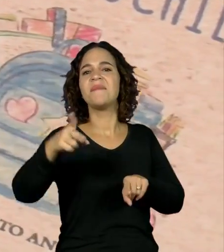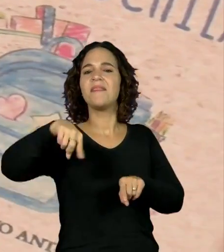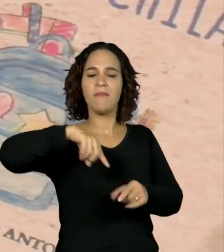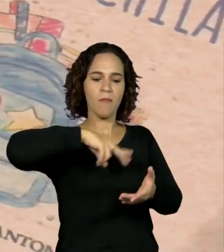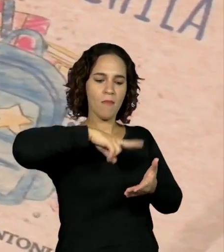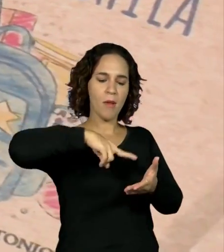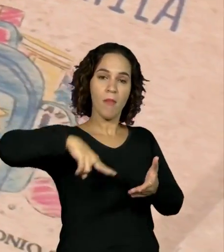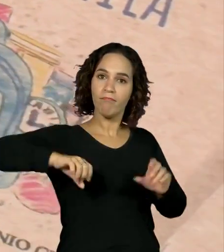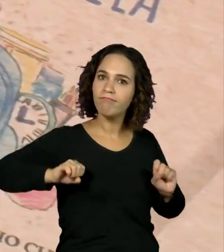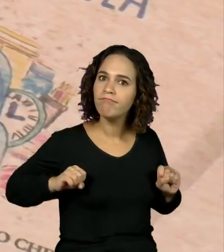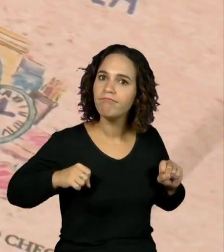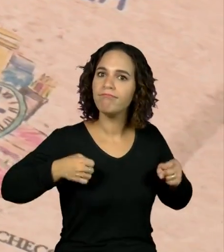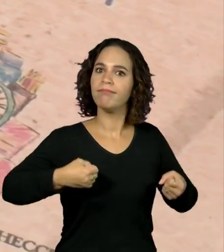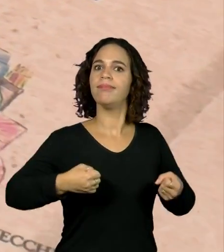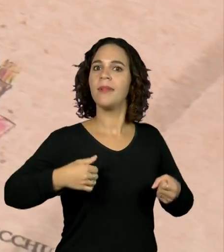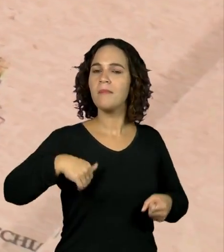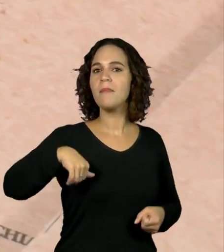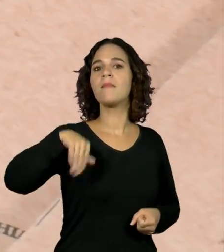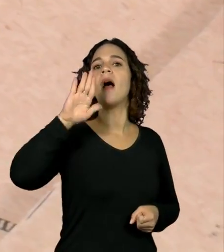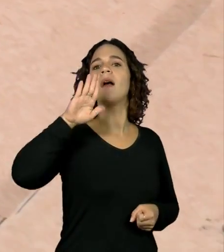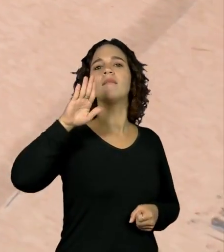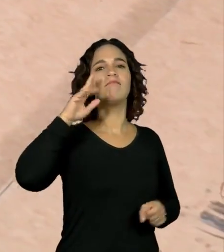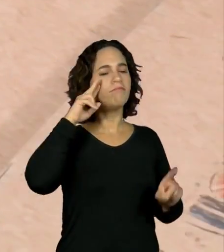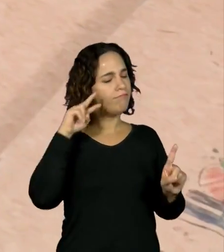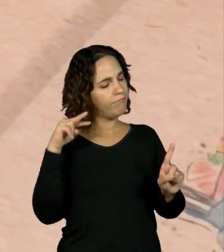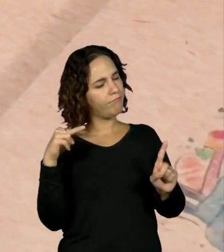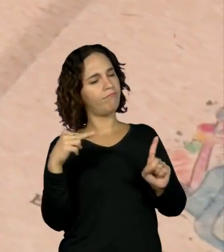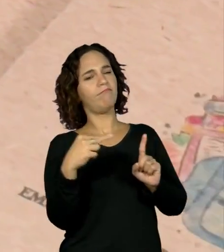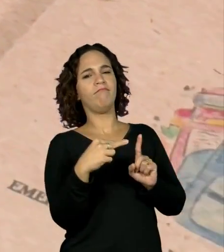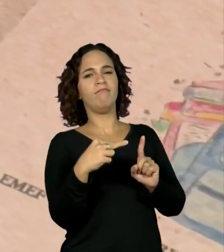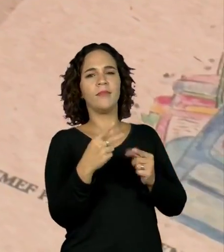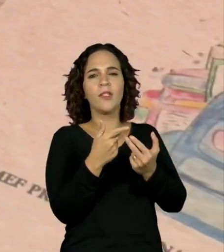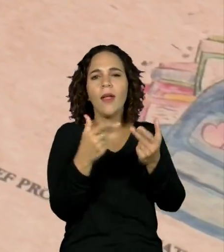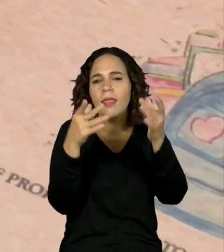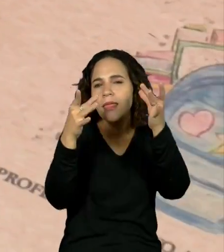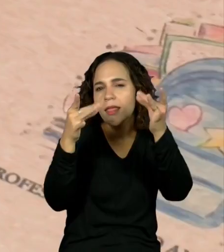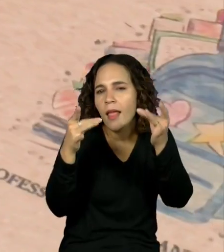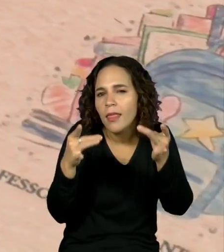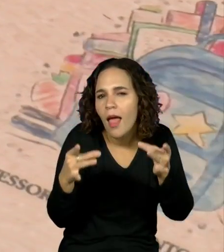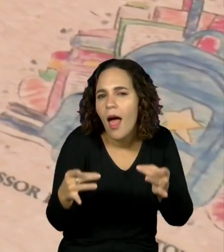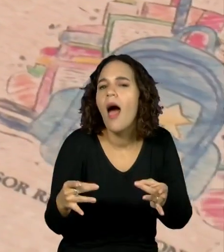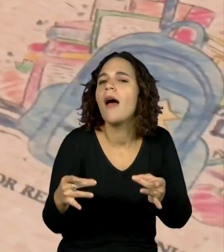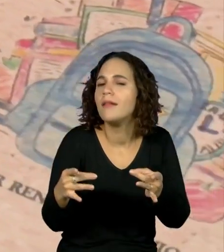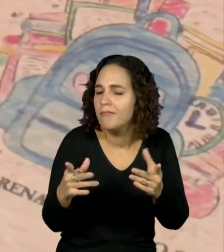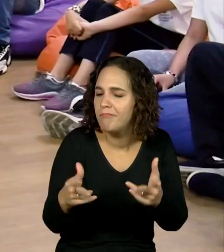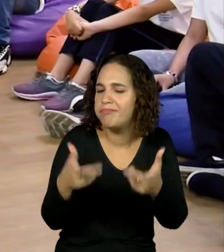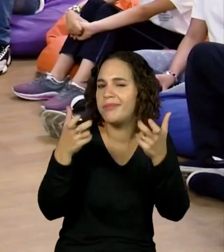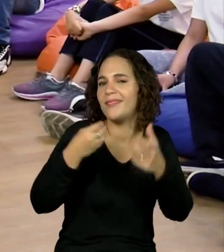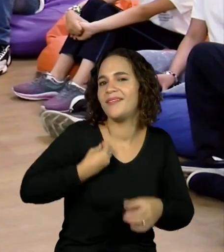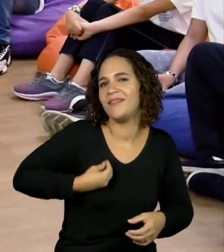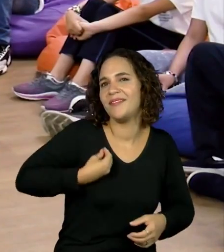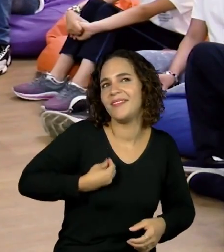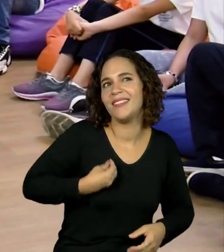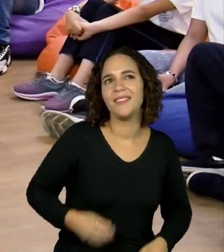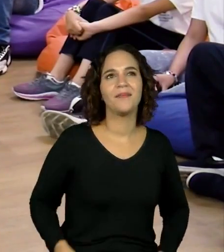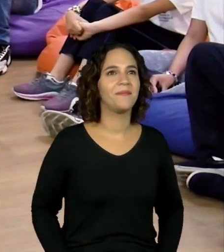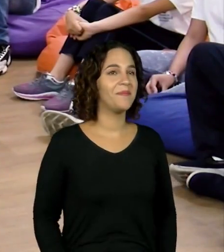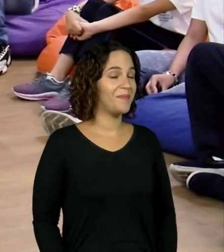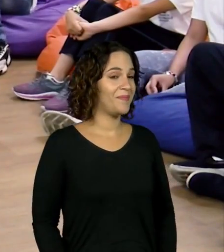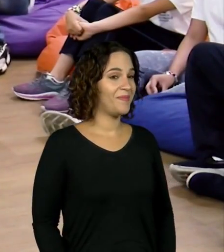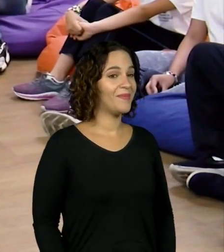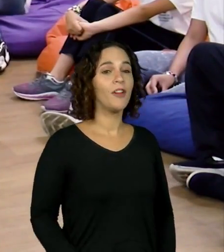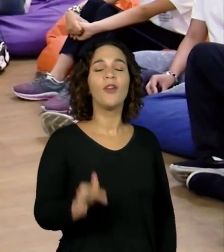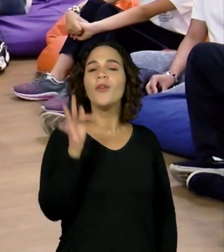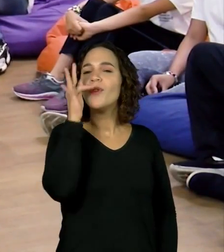mais engajados, com um olhar mais atento aos pequenos detalhes da vida. Flor. Eu gosto de